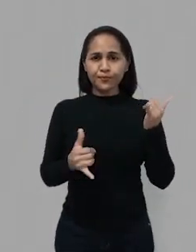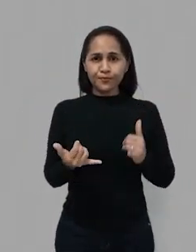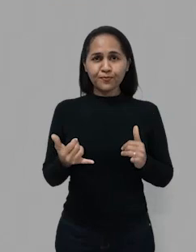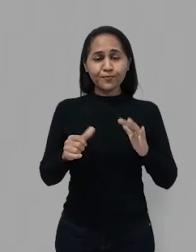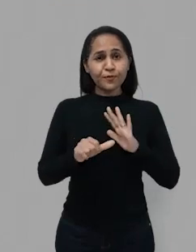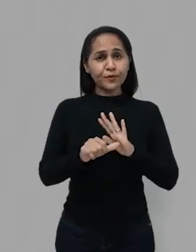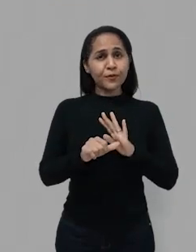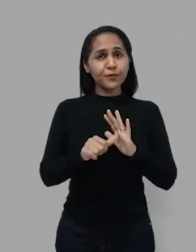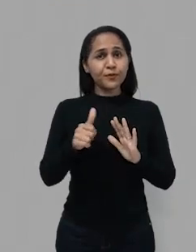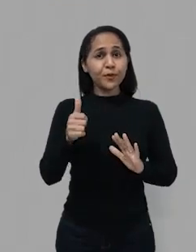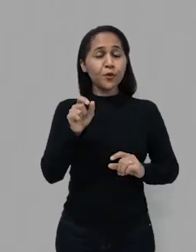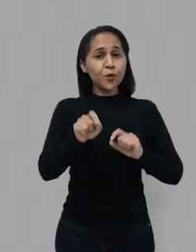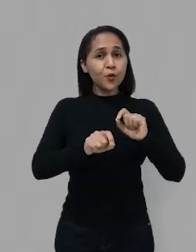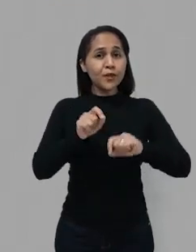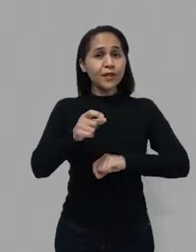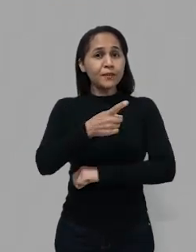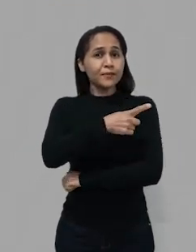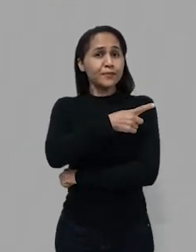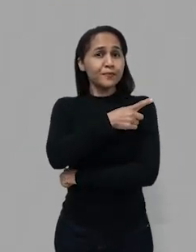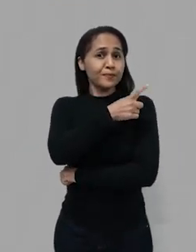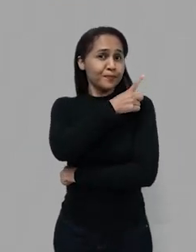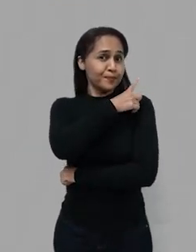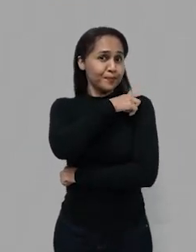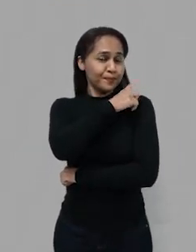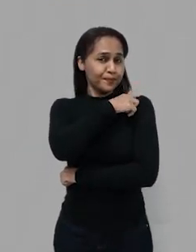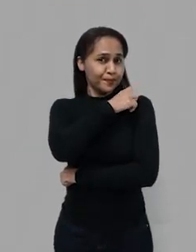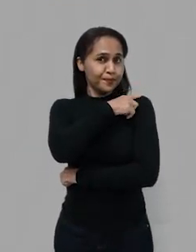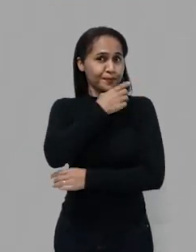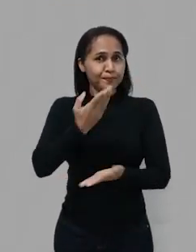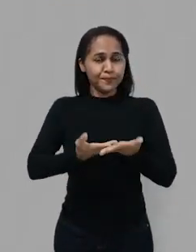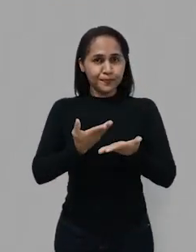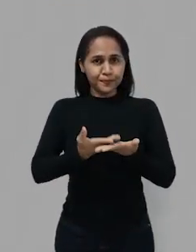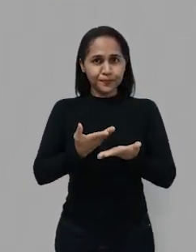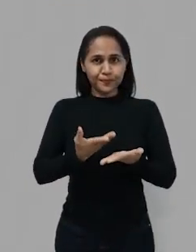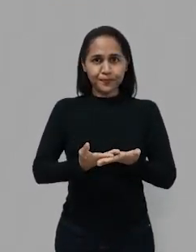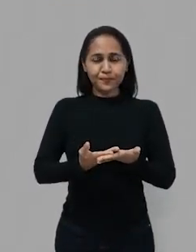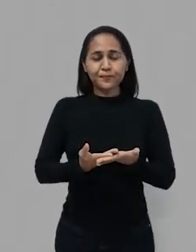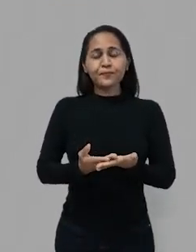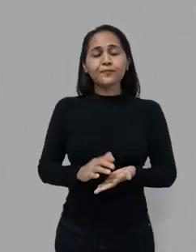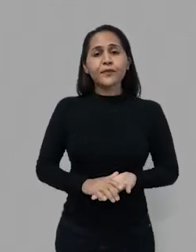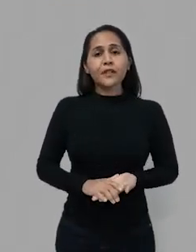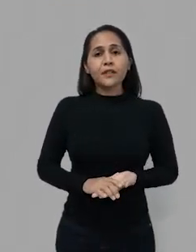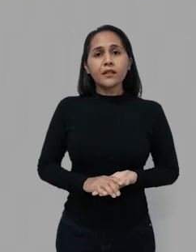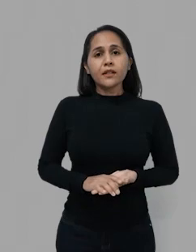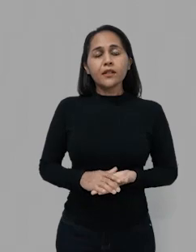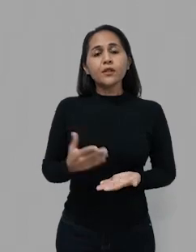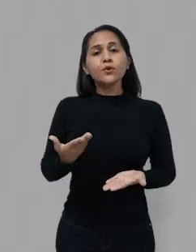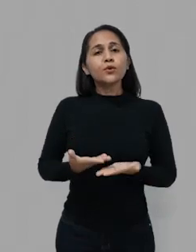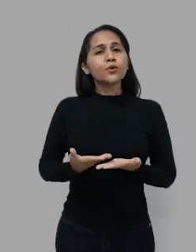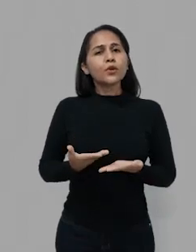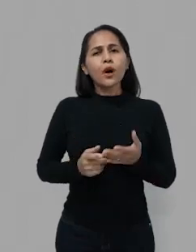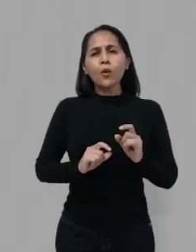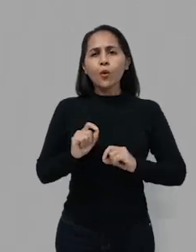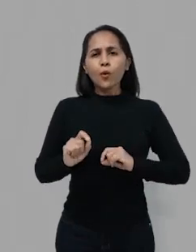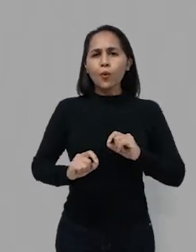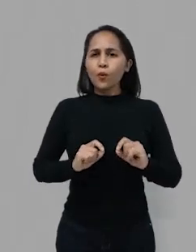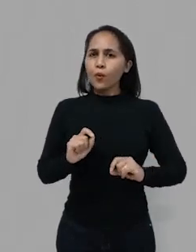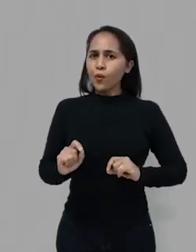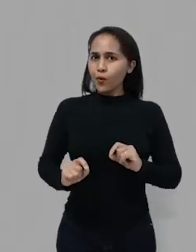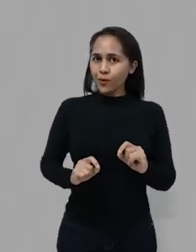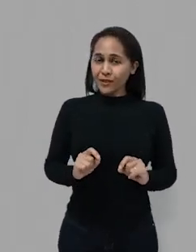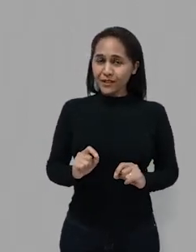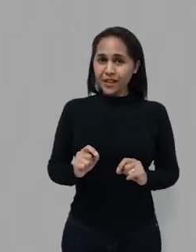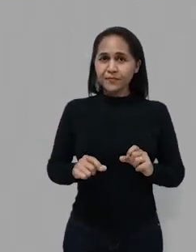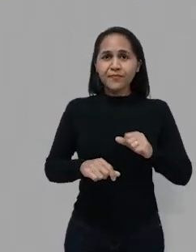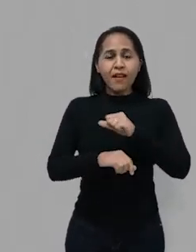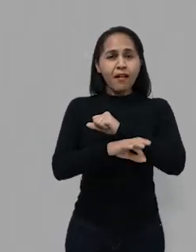do primeiro ano do ensino médio, é um conteúdo do primeiro ano do ensino médio. E aqui nós vamos trabalhar as funções